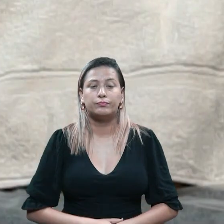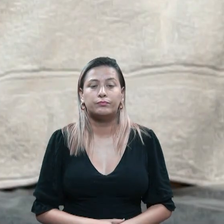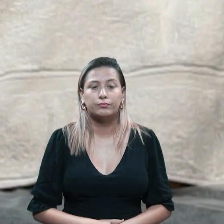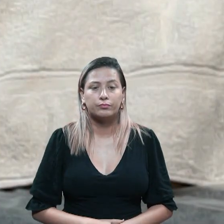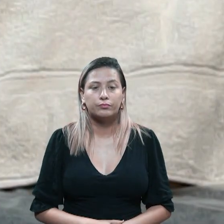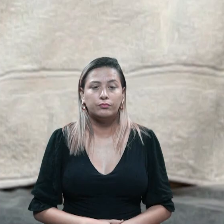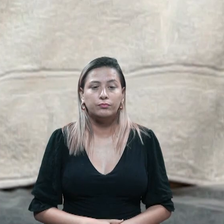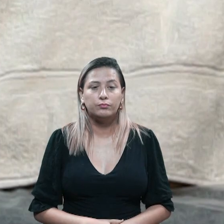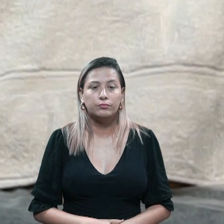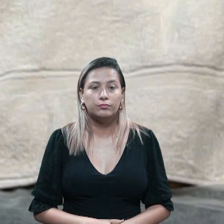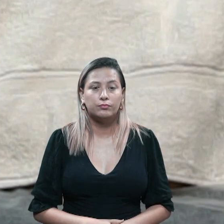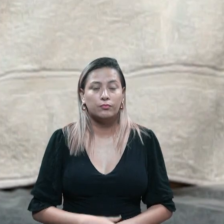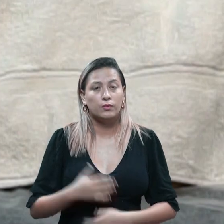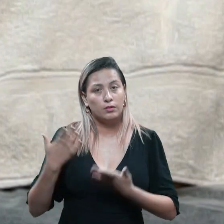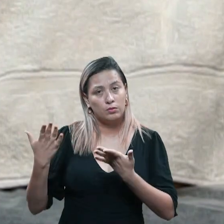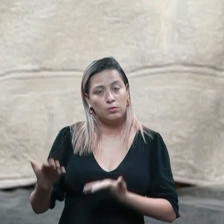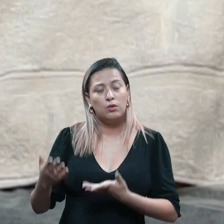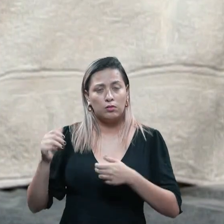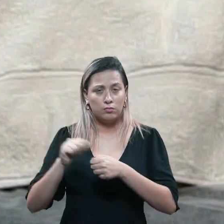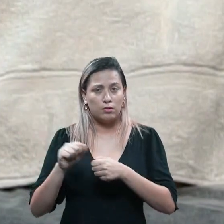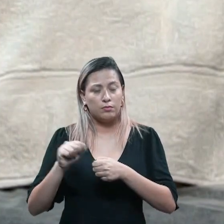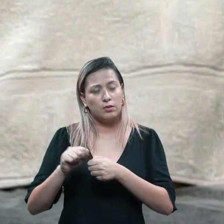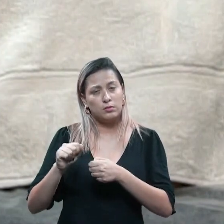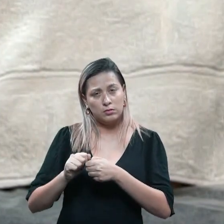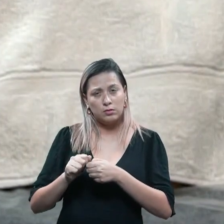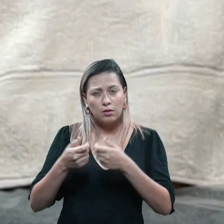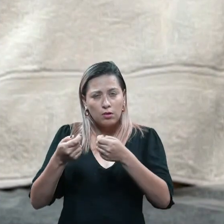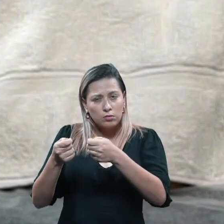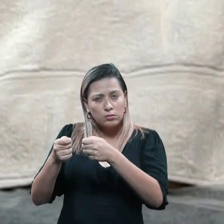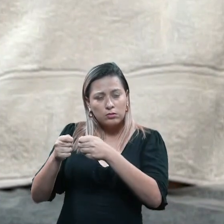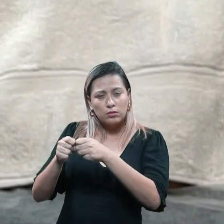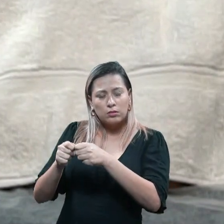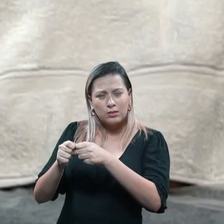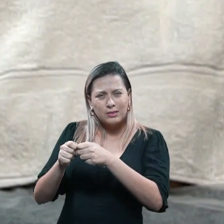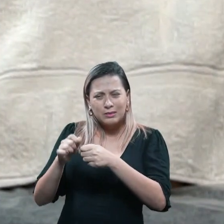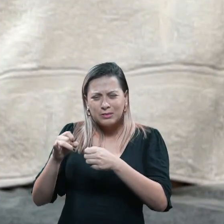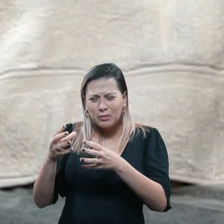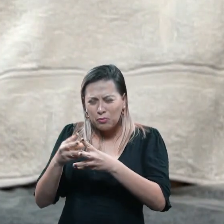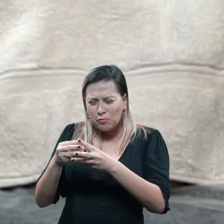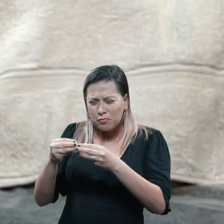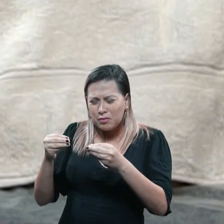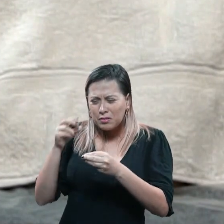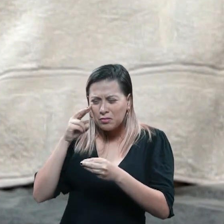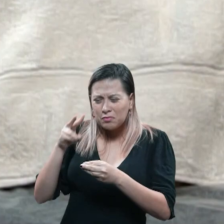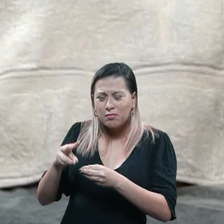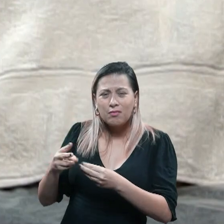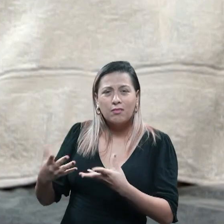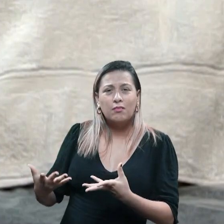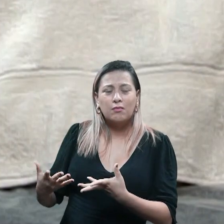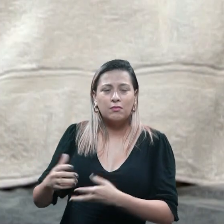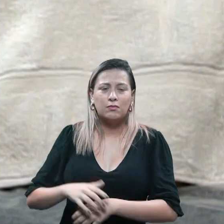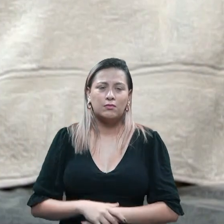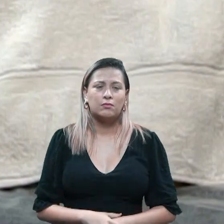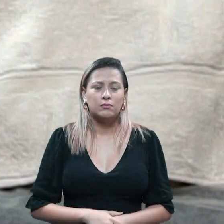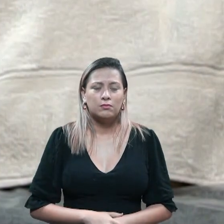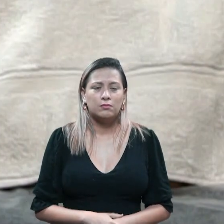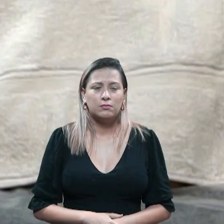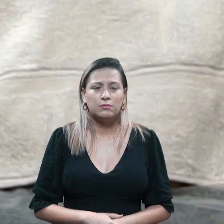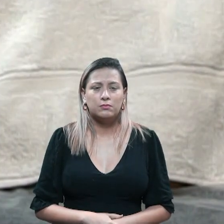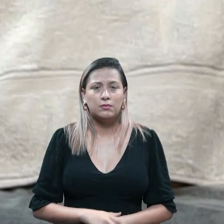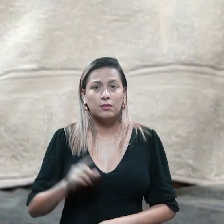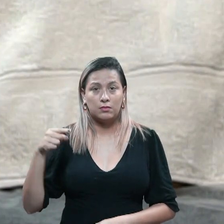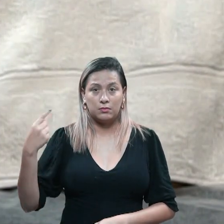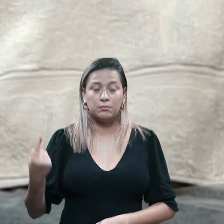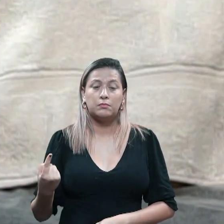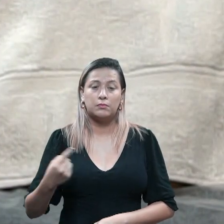Então, quando a gente vai fazer a extração, que a gente vê que ela feriu, depois que a gente termina